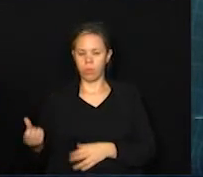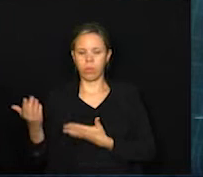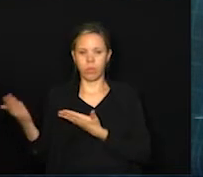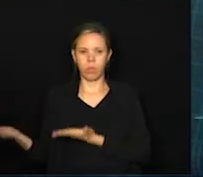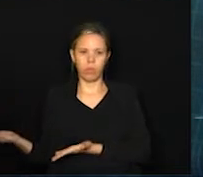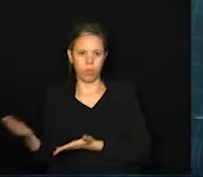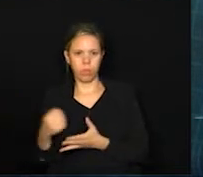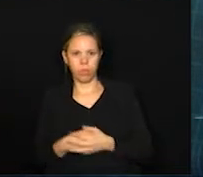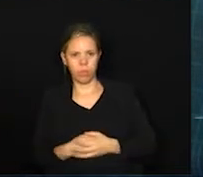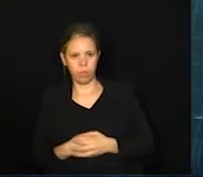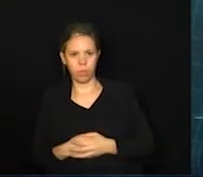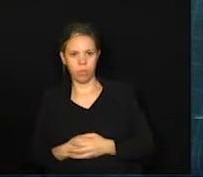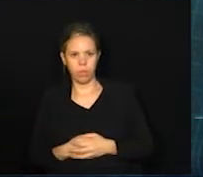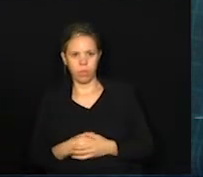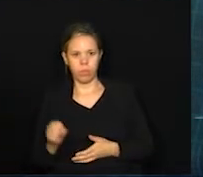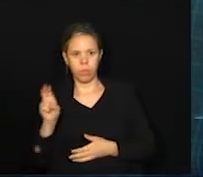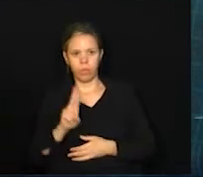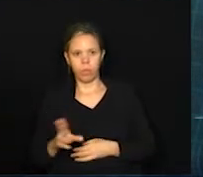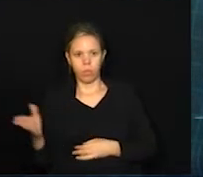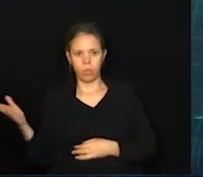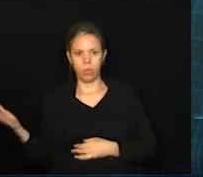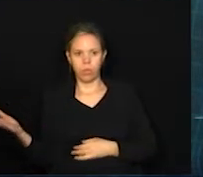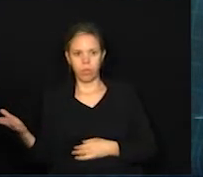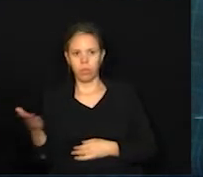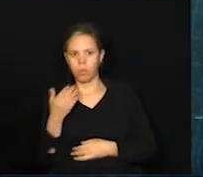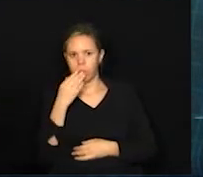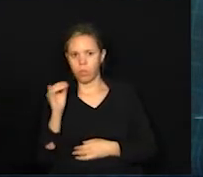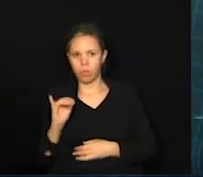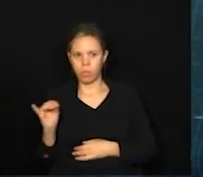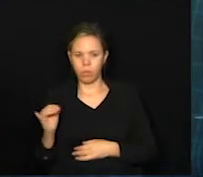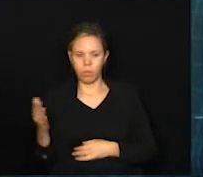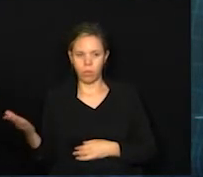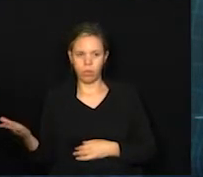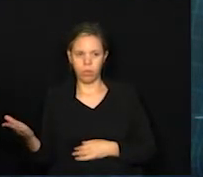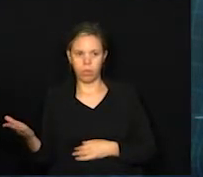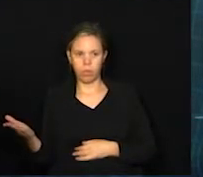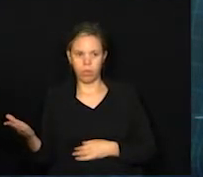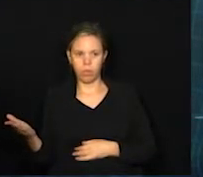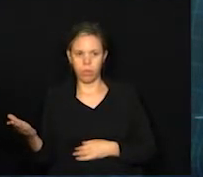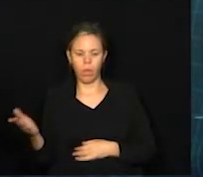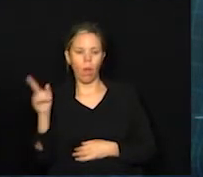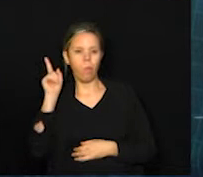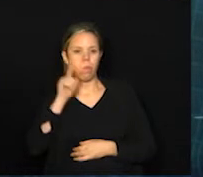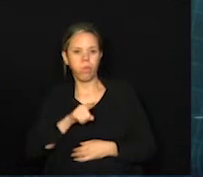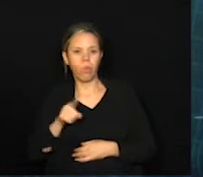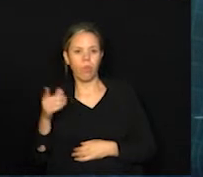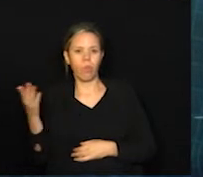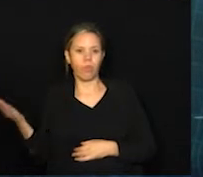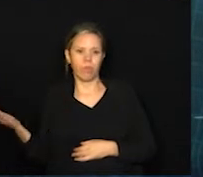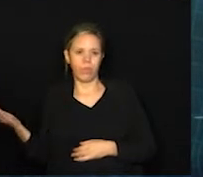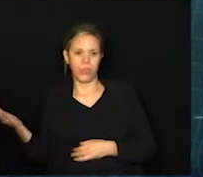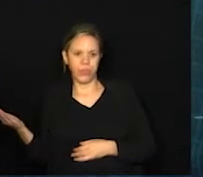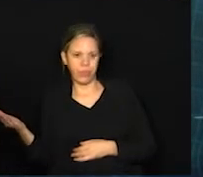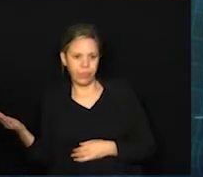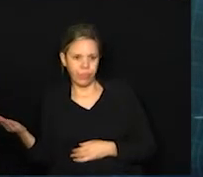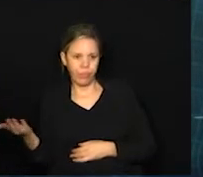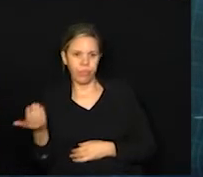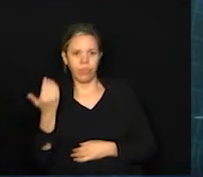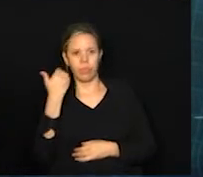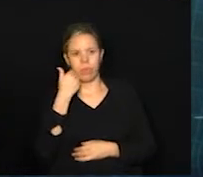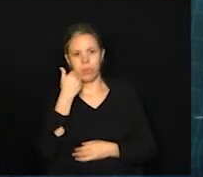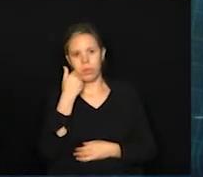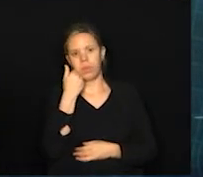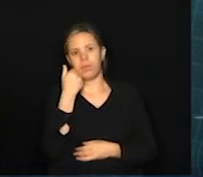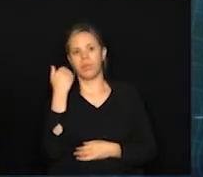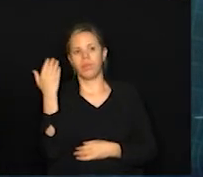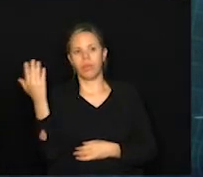3.176 óbitos. Sumaré, 722, Indaiatuba, 528, Americana,